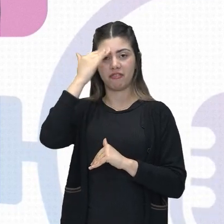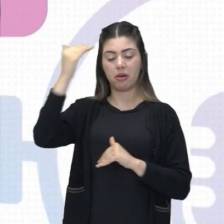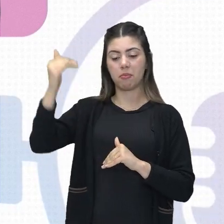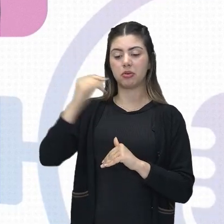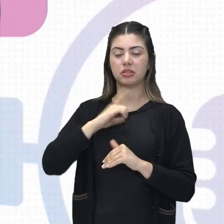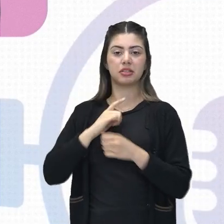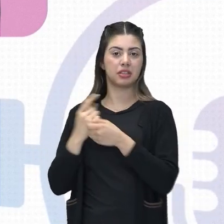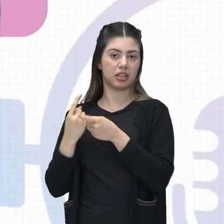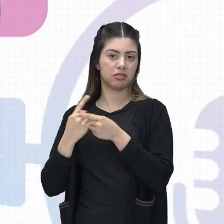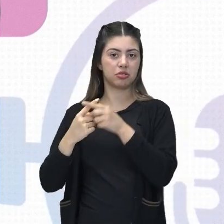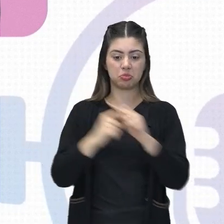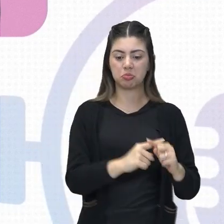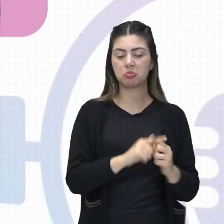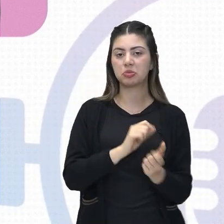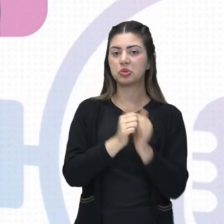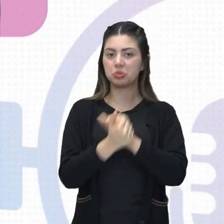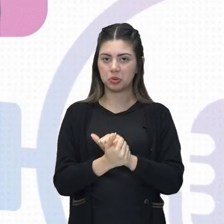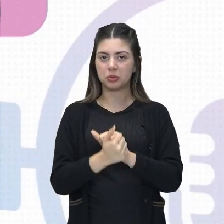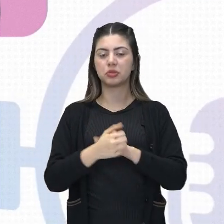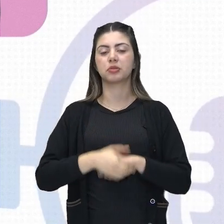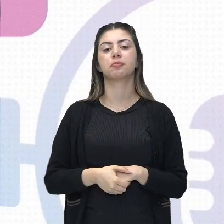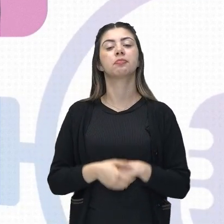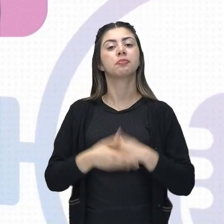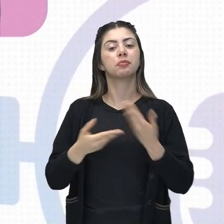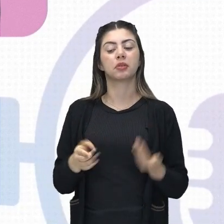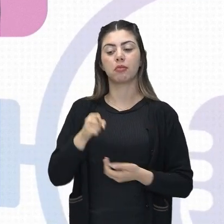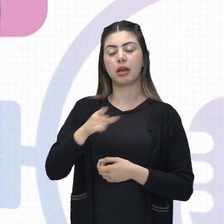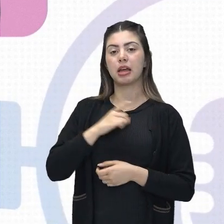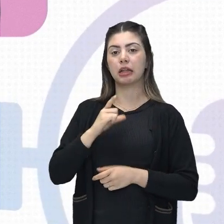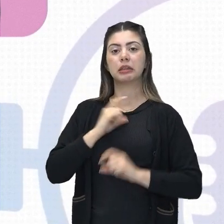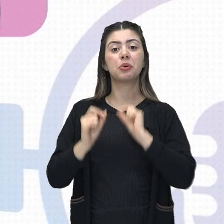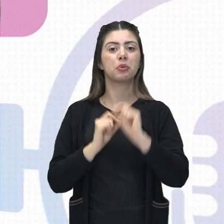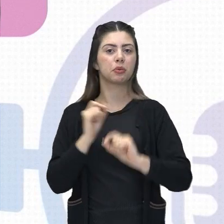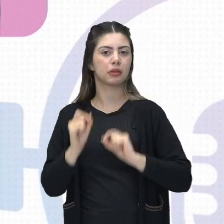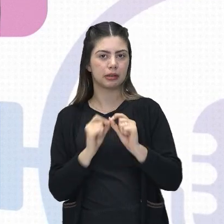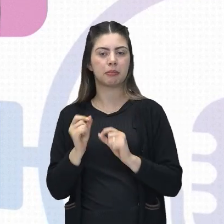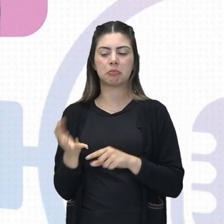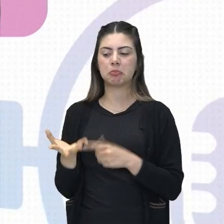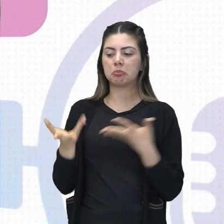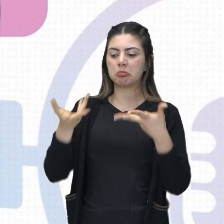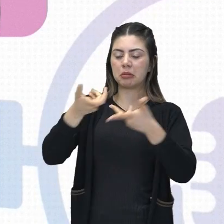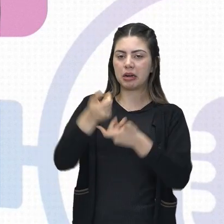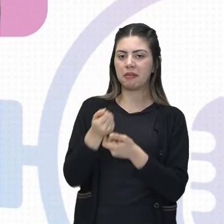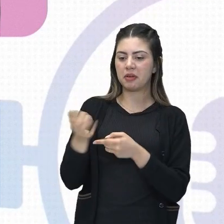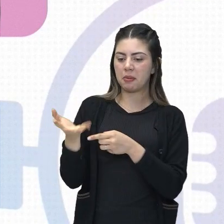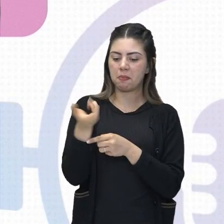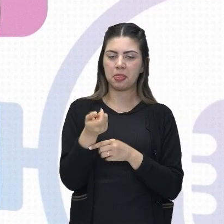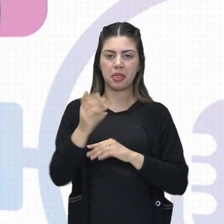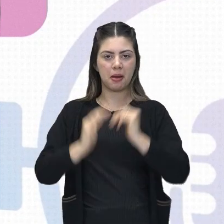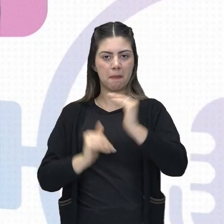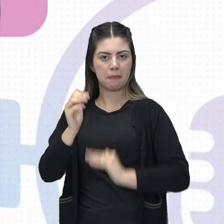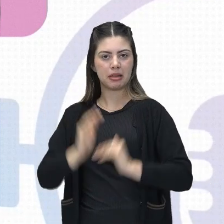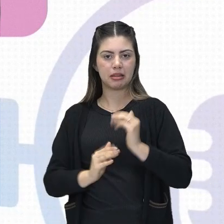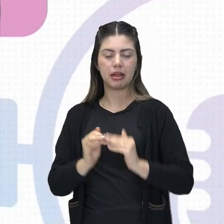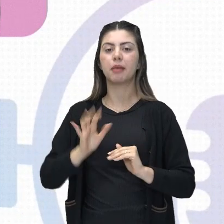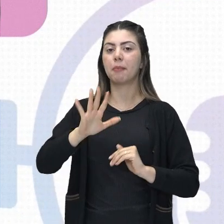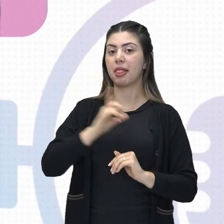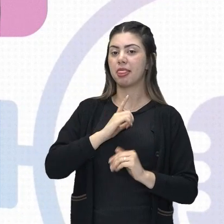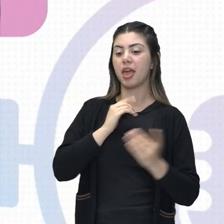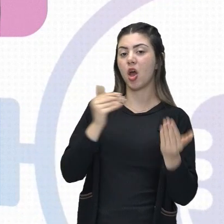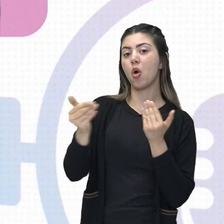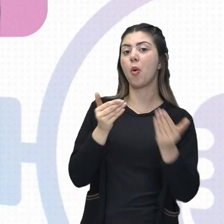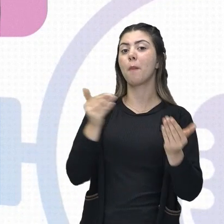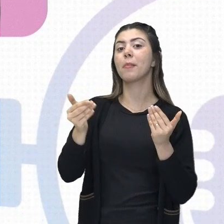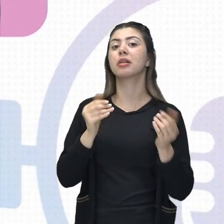os tempos. A performance dela tem sido tão dominante que já há comparações